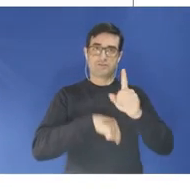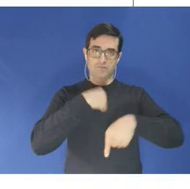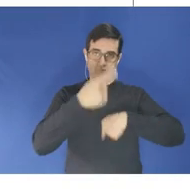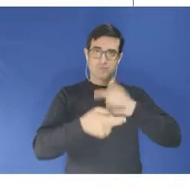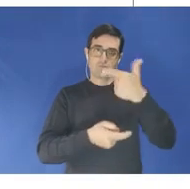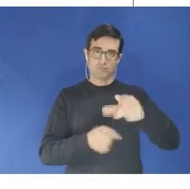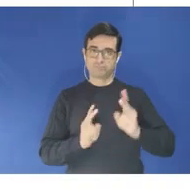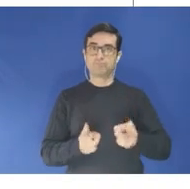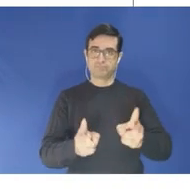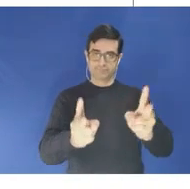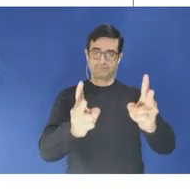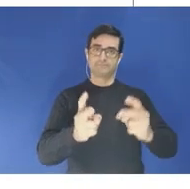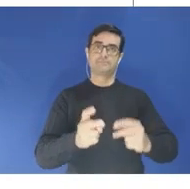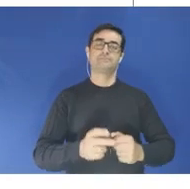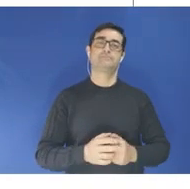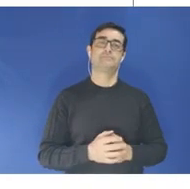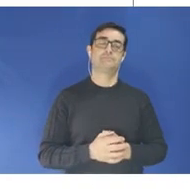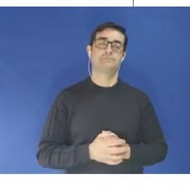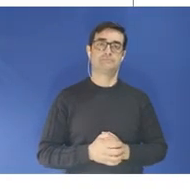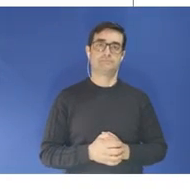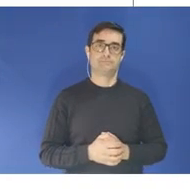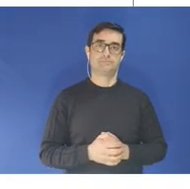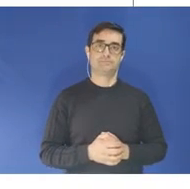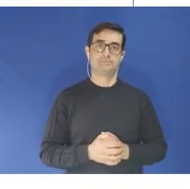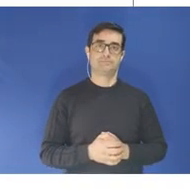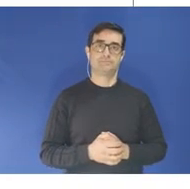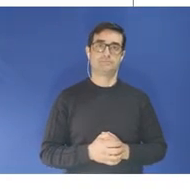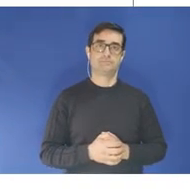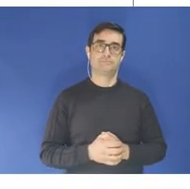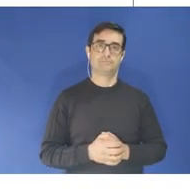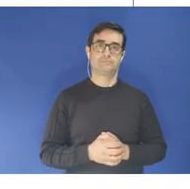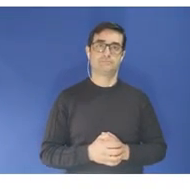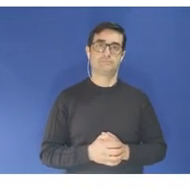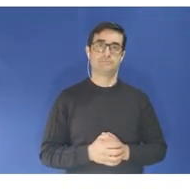agora e vou seguir no próximo vídeo para vocês nos próximos exercícios.